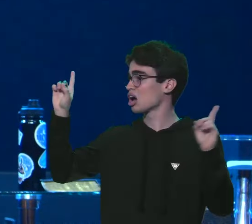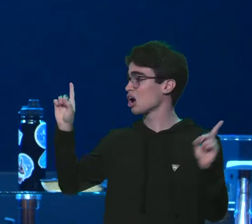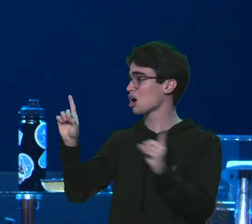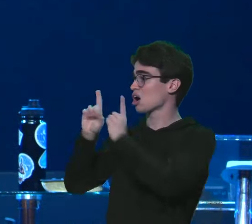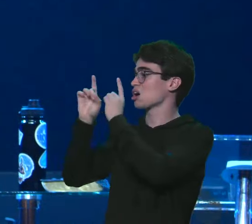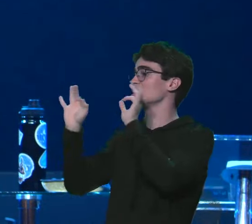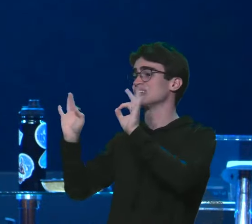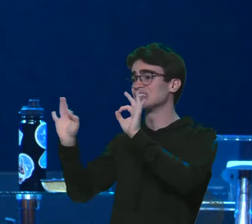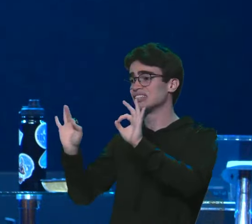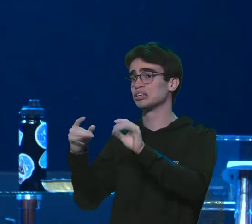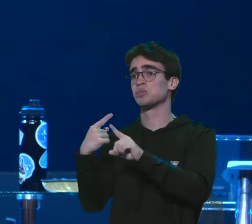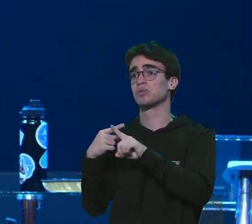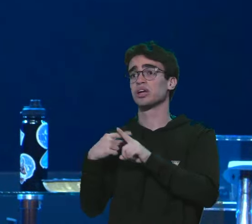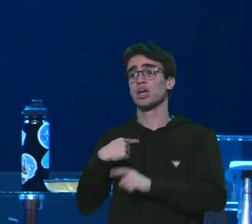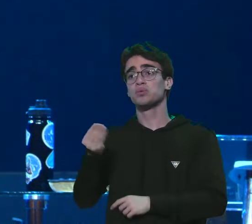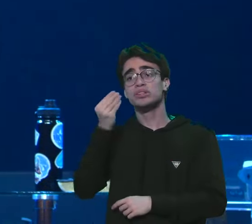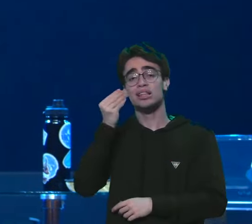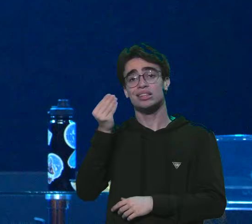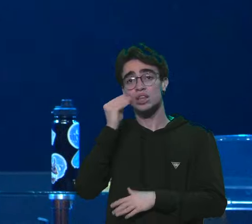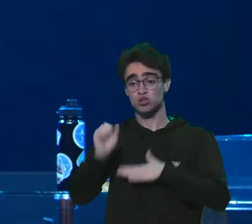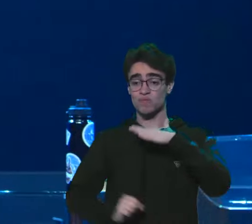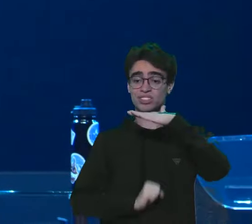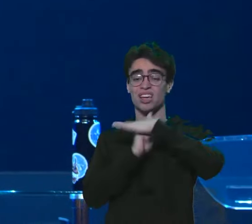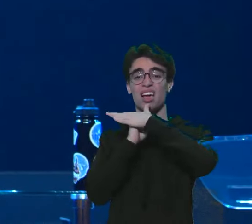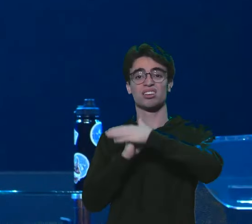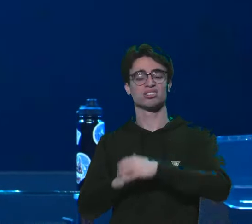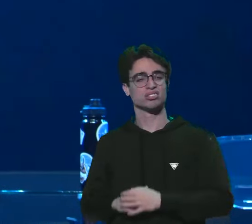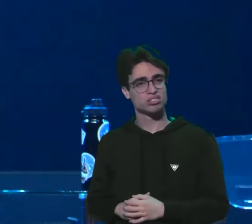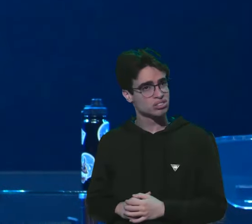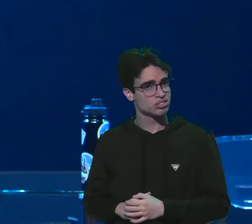nós estamos tentando ser o suficiente para Deus.